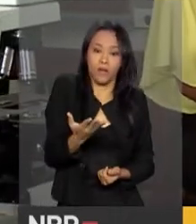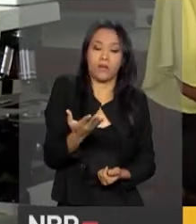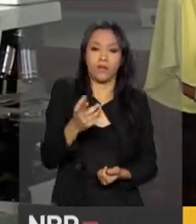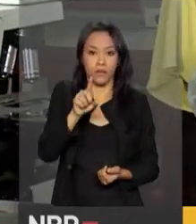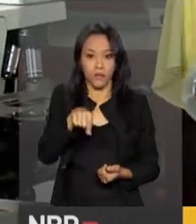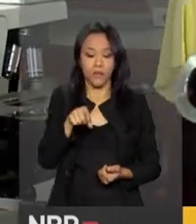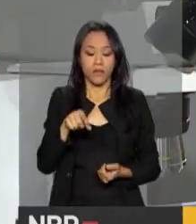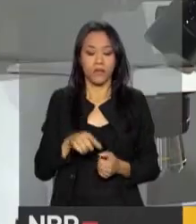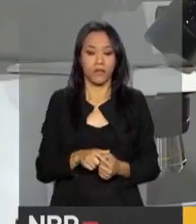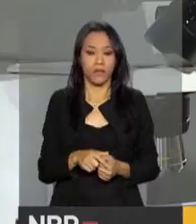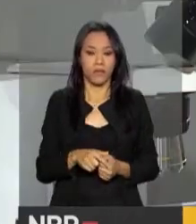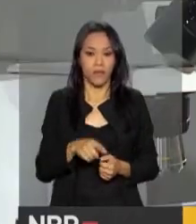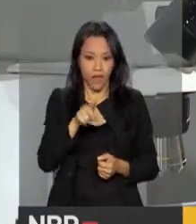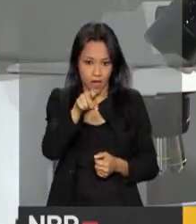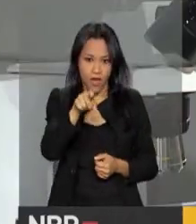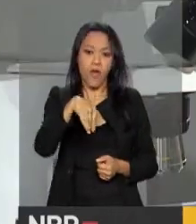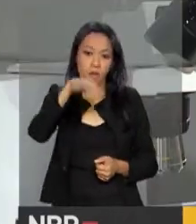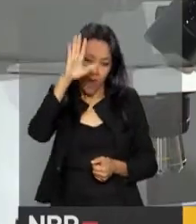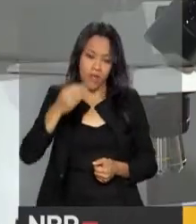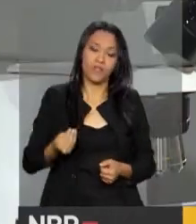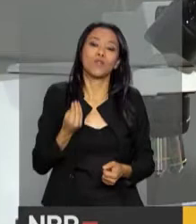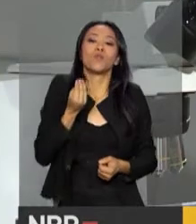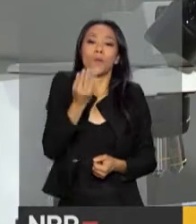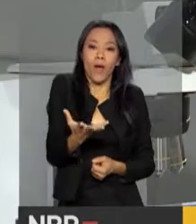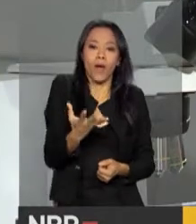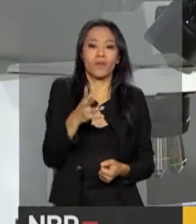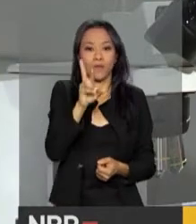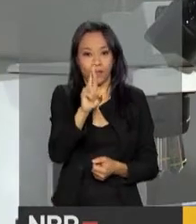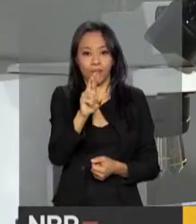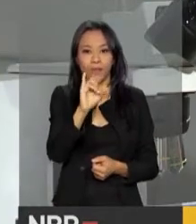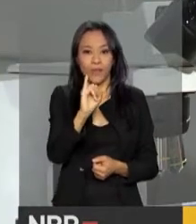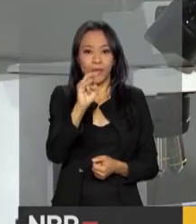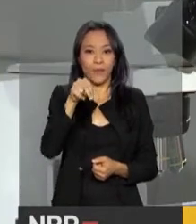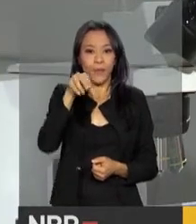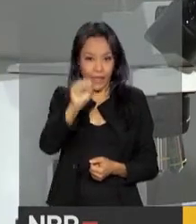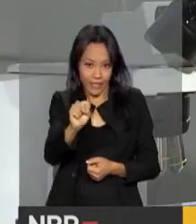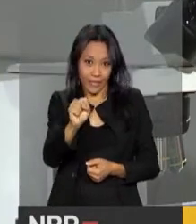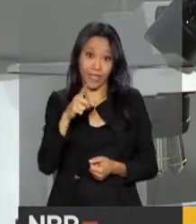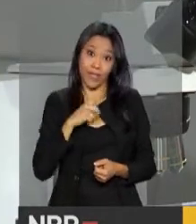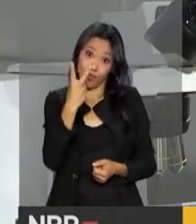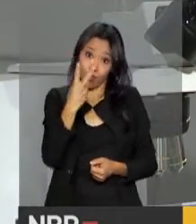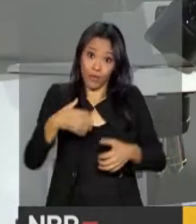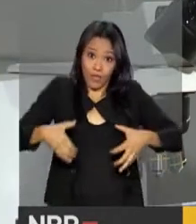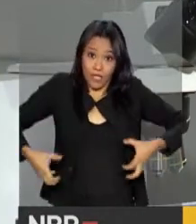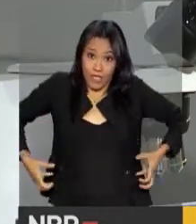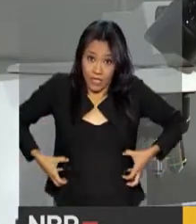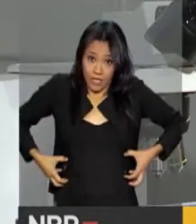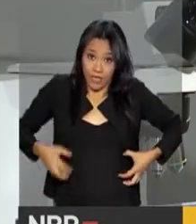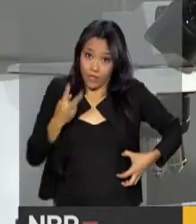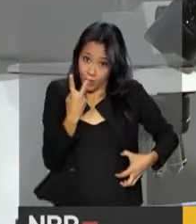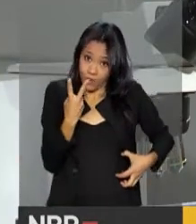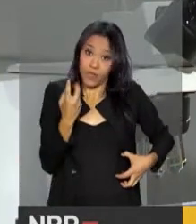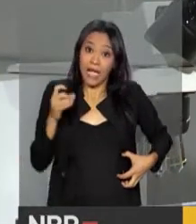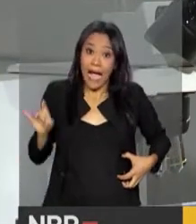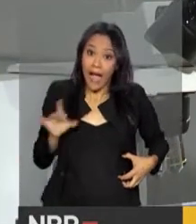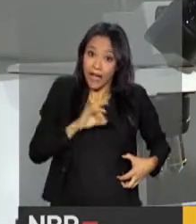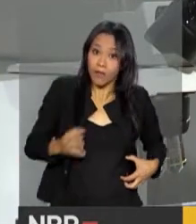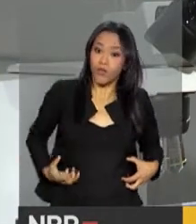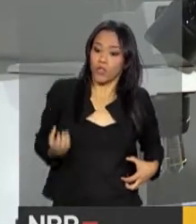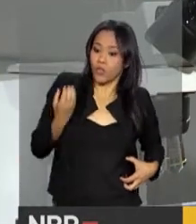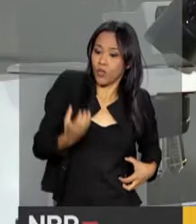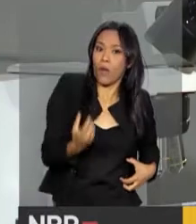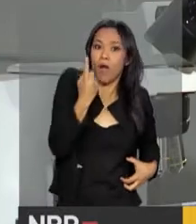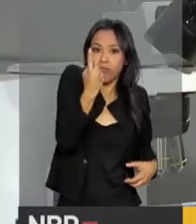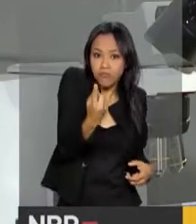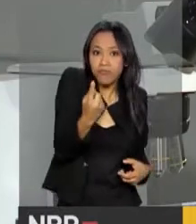conseqüentemente é o órgão mais do lado porque nós temos dois então cada doador consegue doar dois rins mas também a